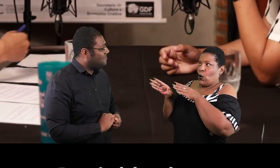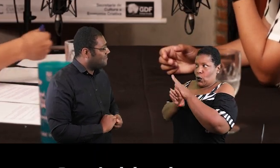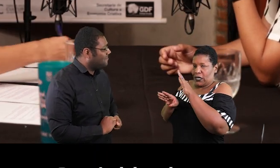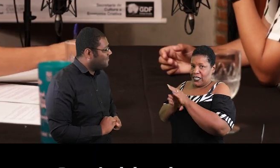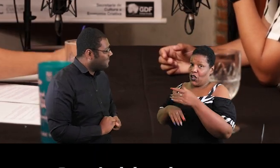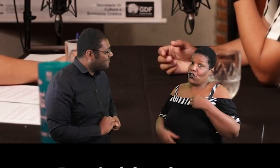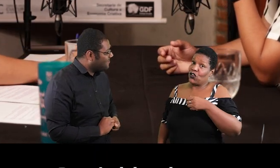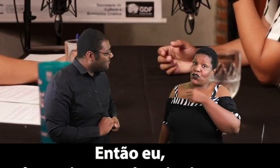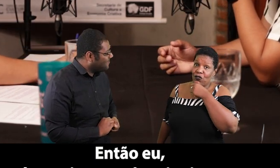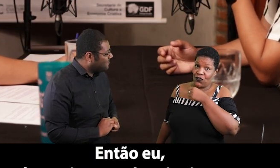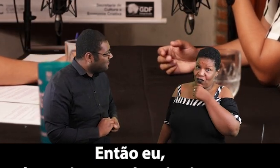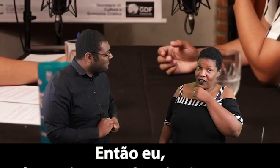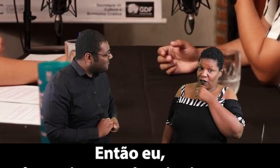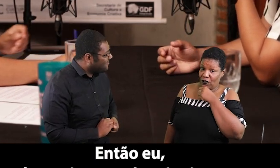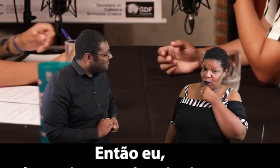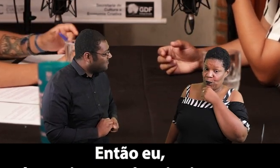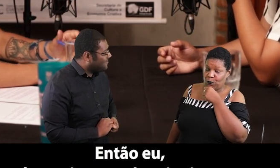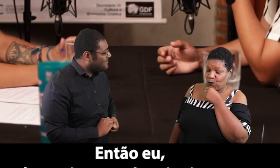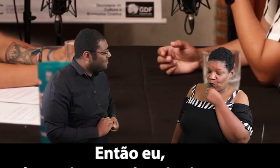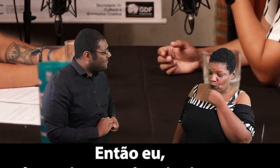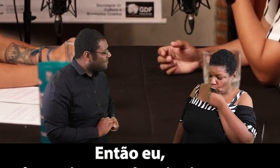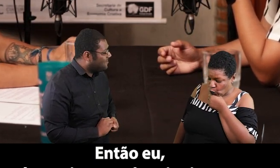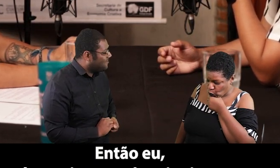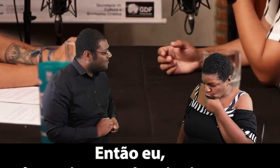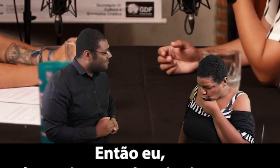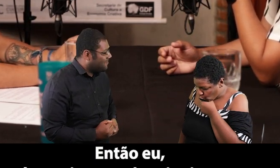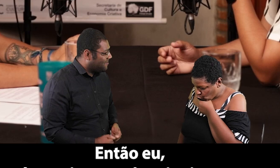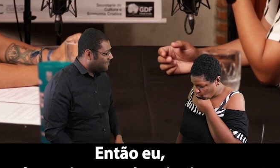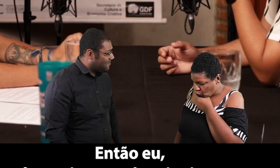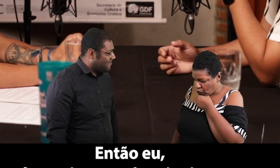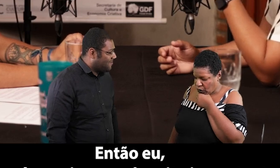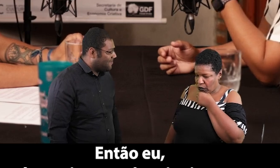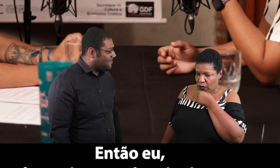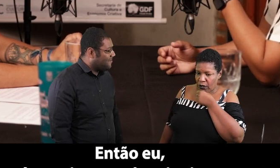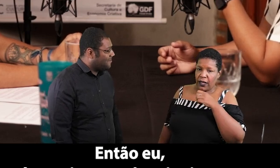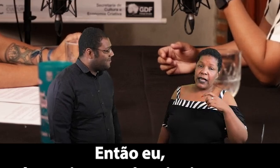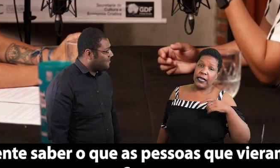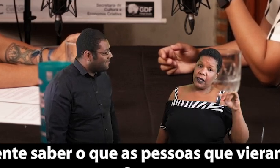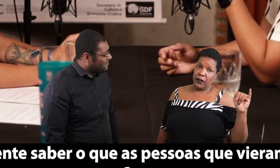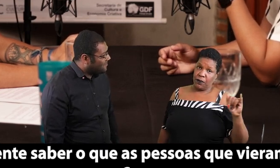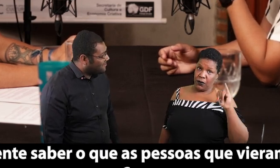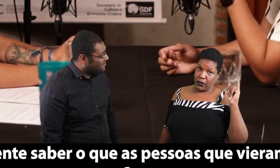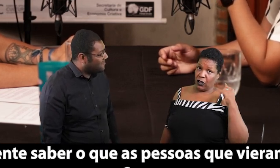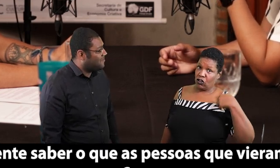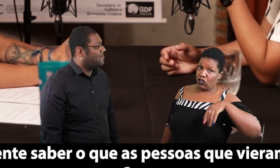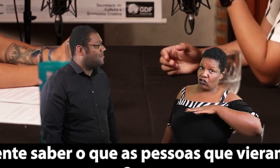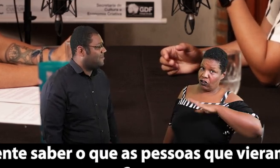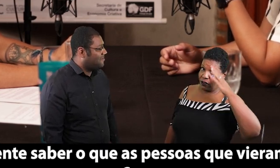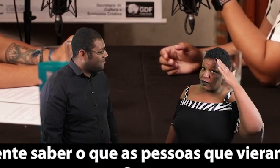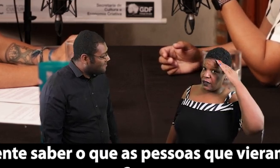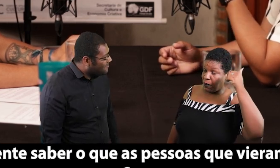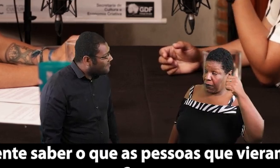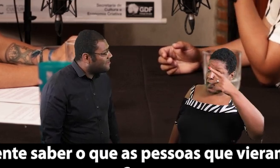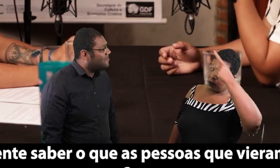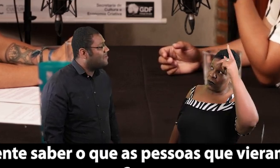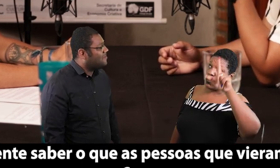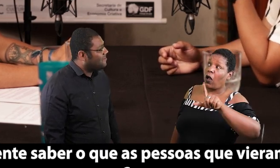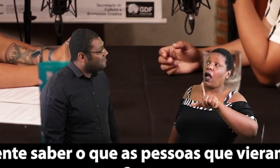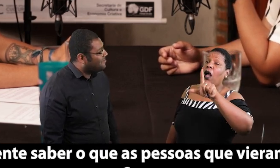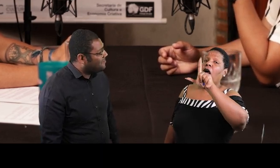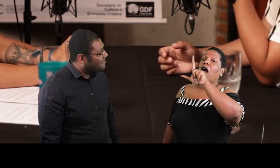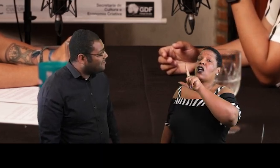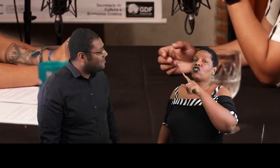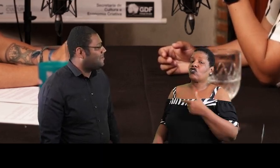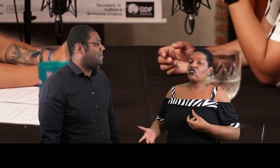Ah, qual é? Então, eu acho assim que é muito importante a gente saber o que as pessoas que vieram antes